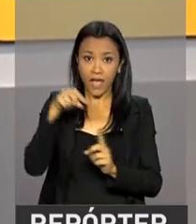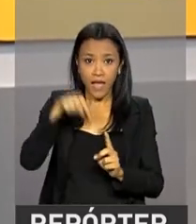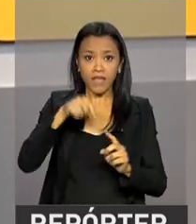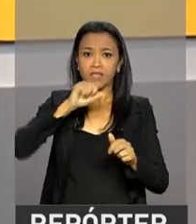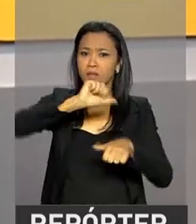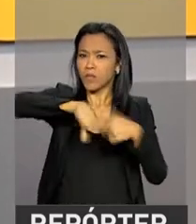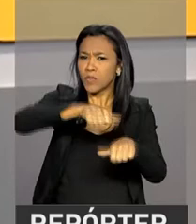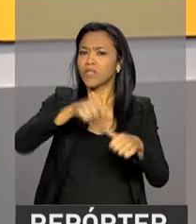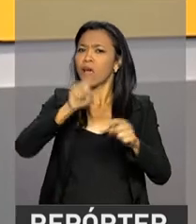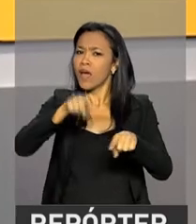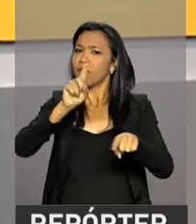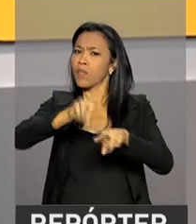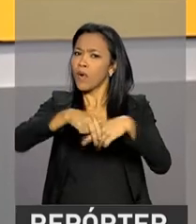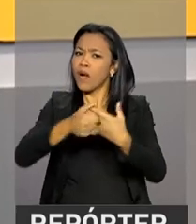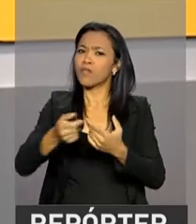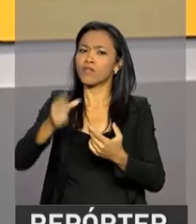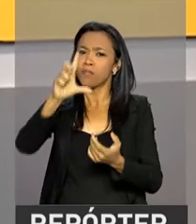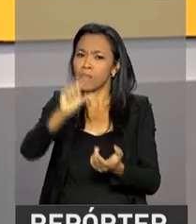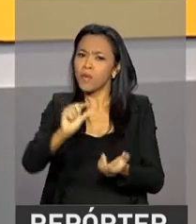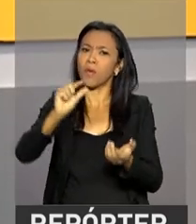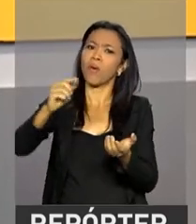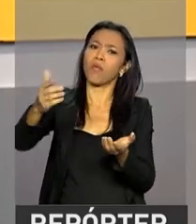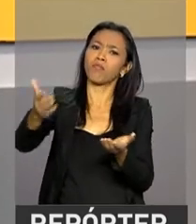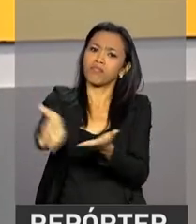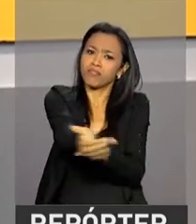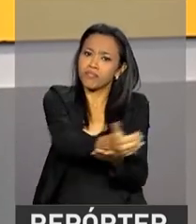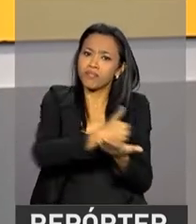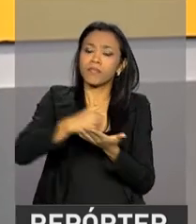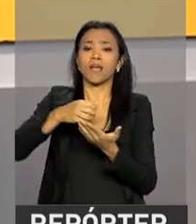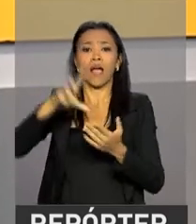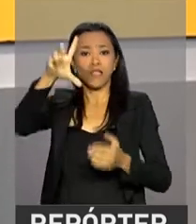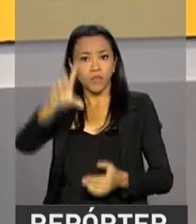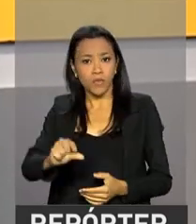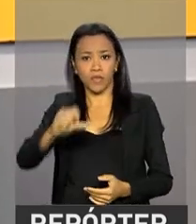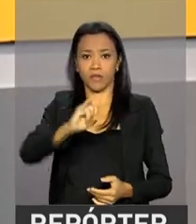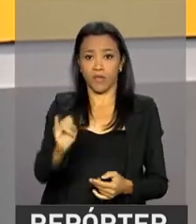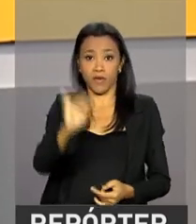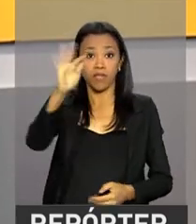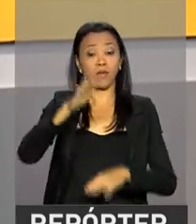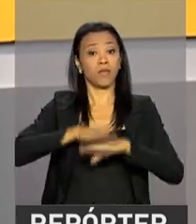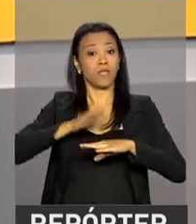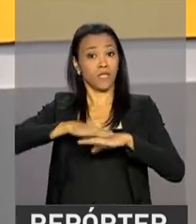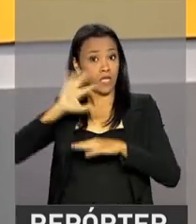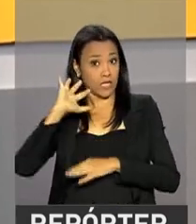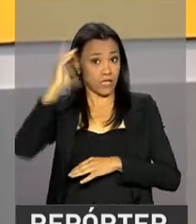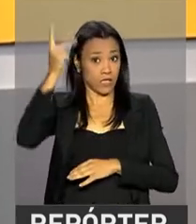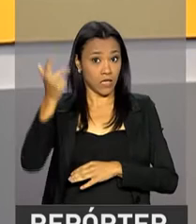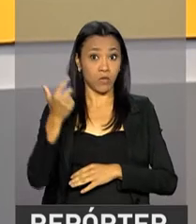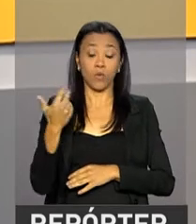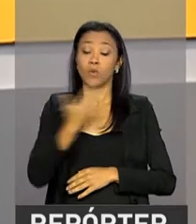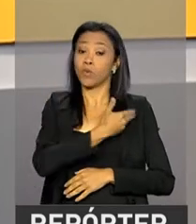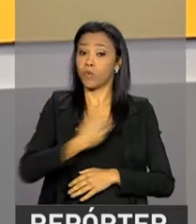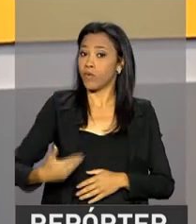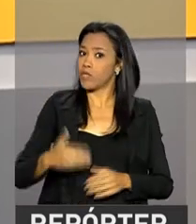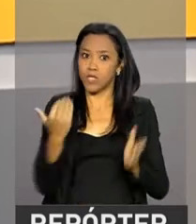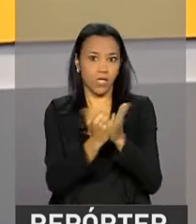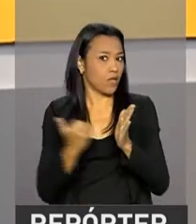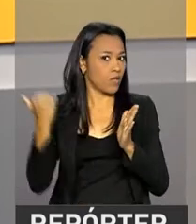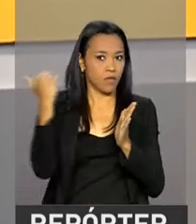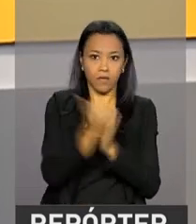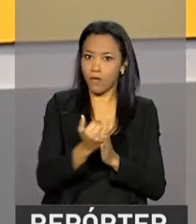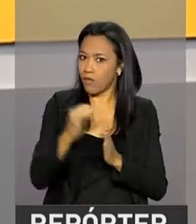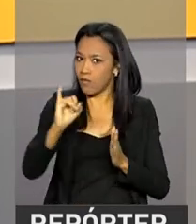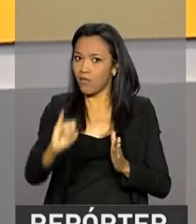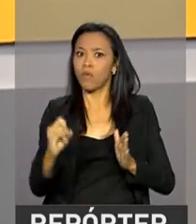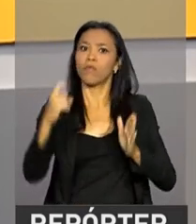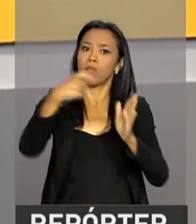se deve a uma arrecadação menor por conta da queda da inflação e a decisão do governo de não aumentar impostos. O ministro